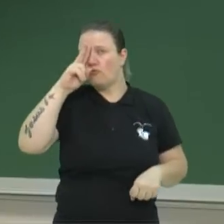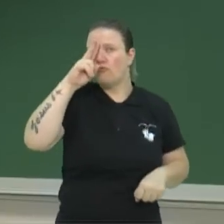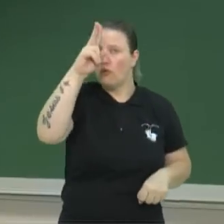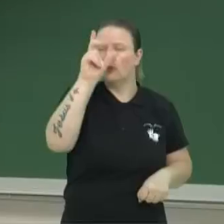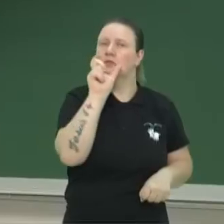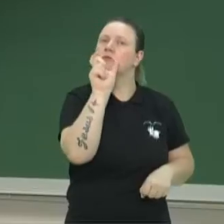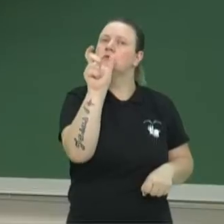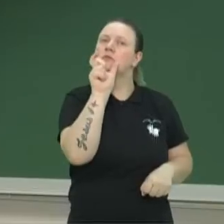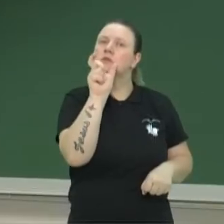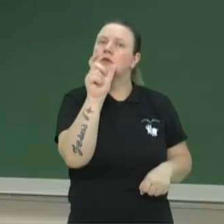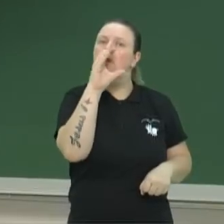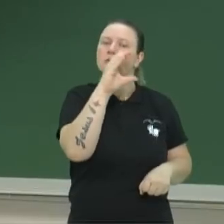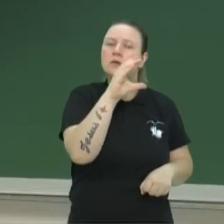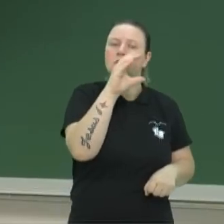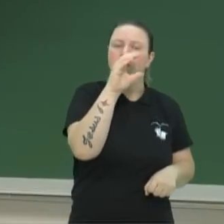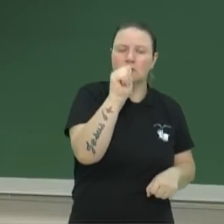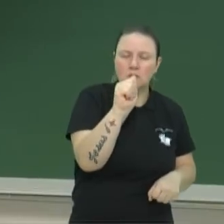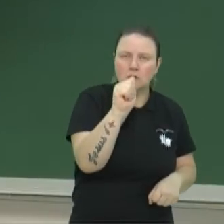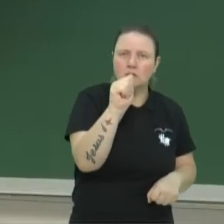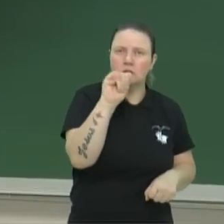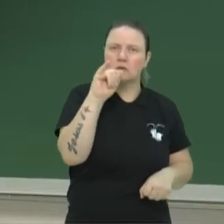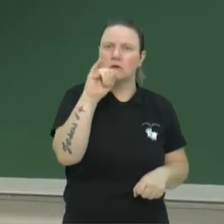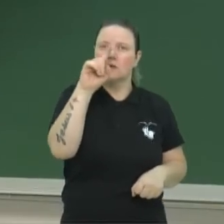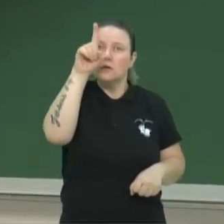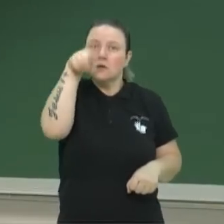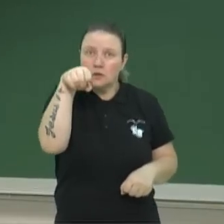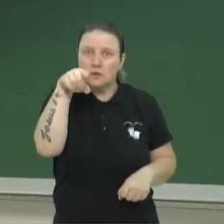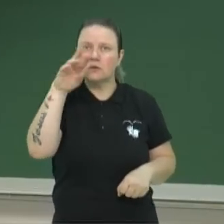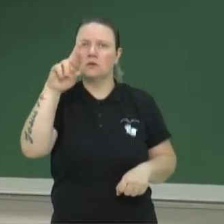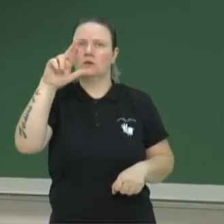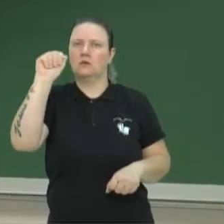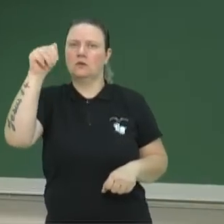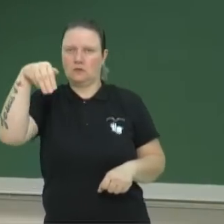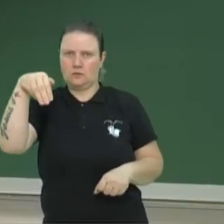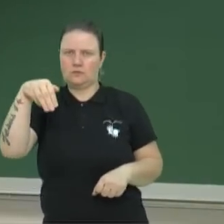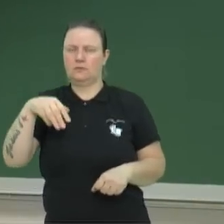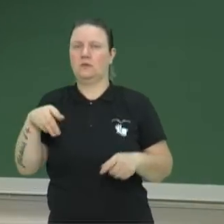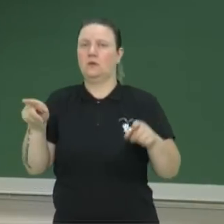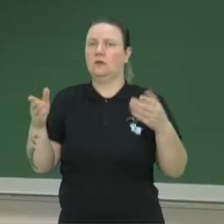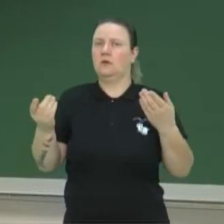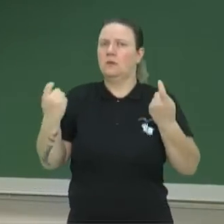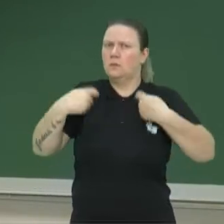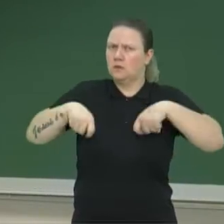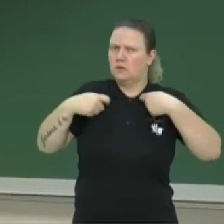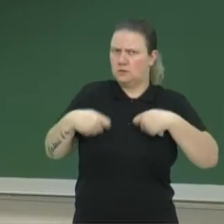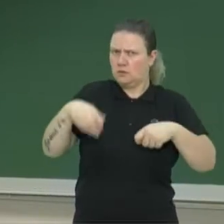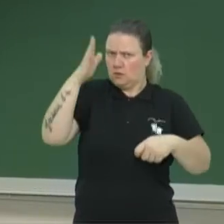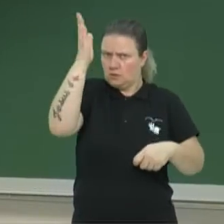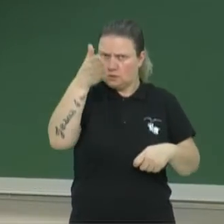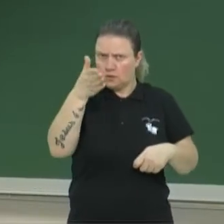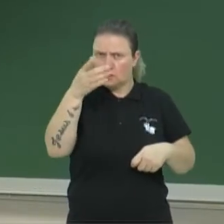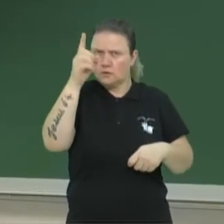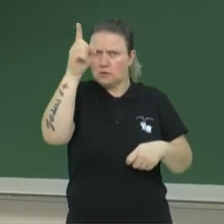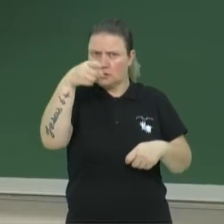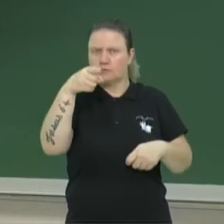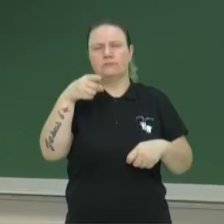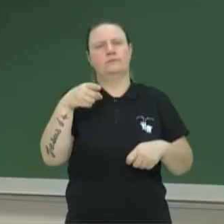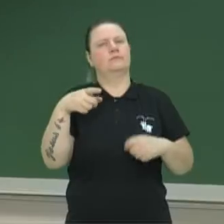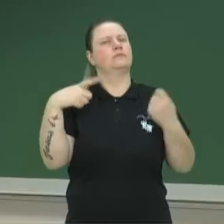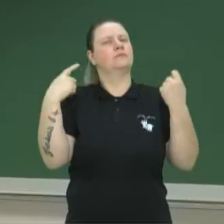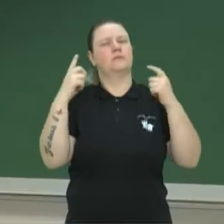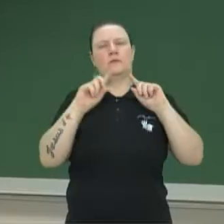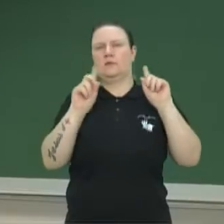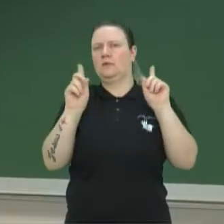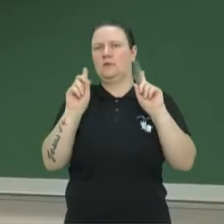palavra? Agora, a perguntinha aqui, ó. Precisa ter acento para ser tônica? Não, né,